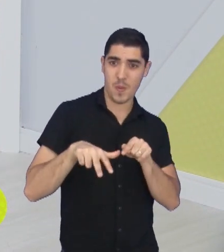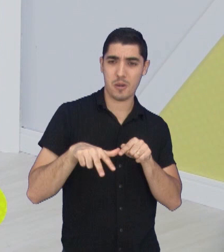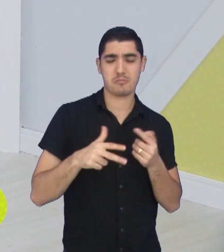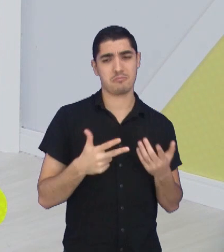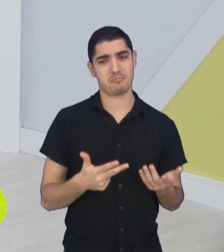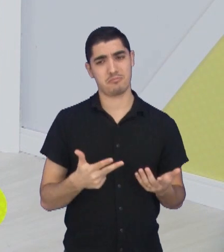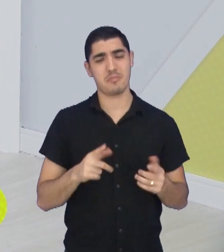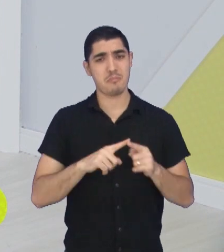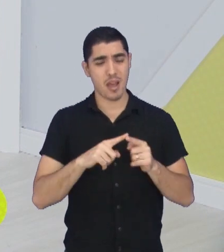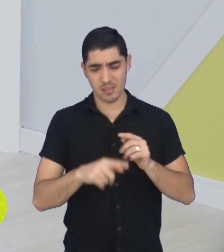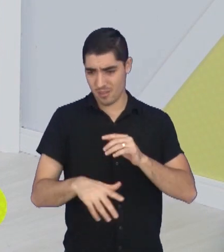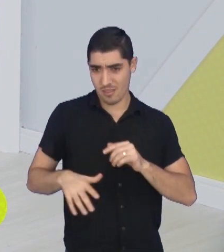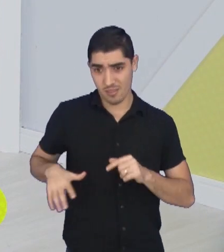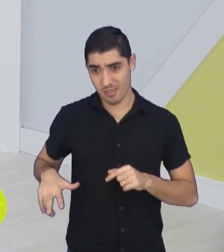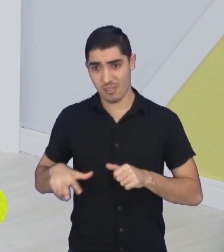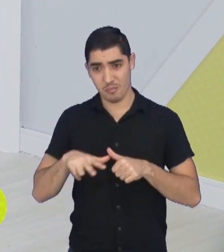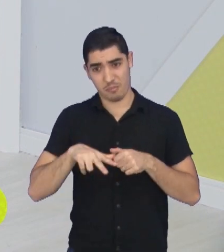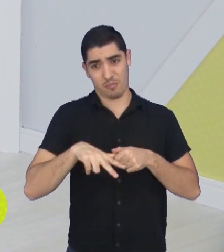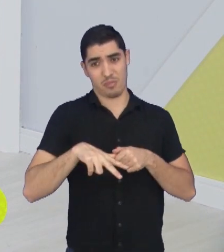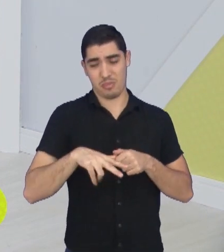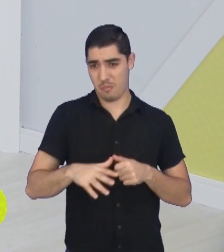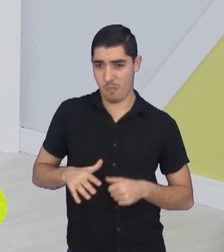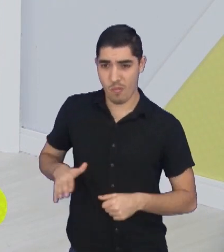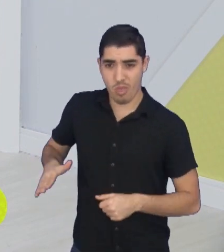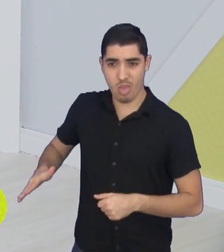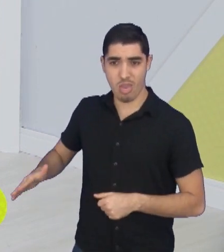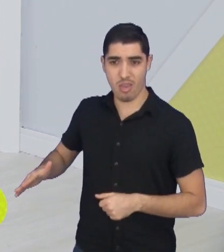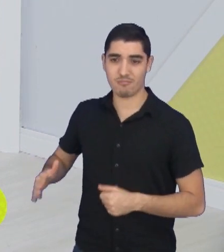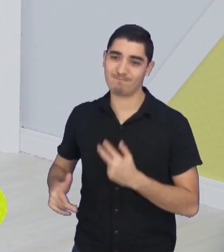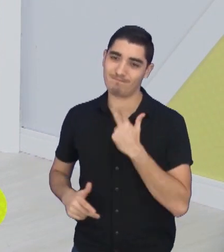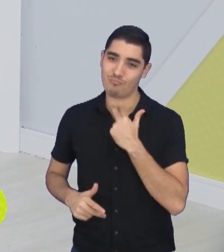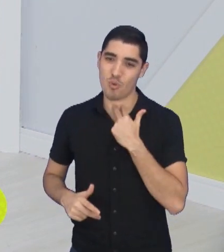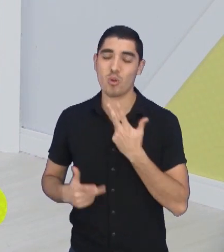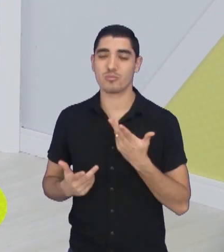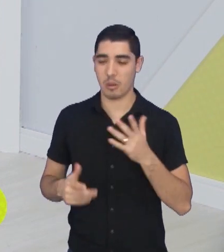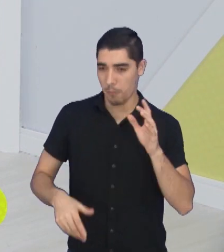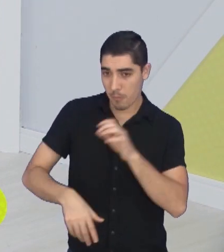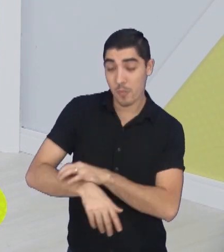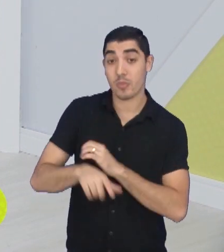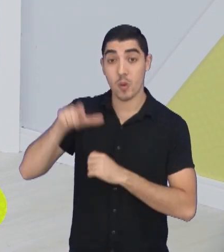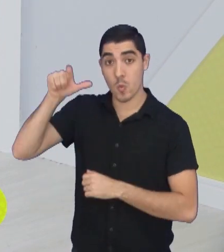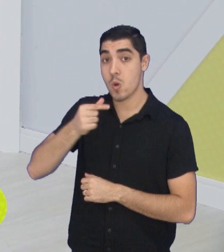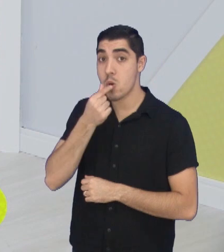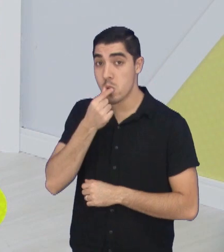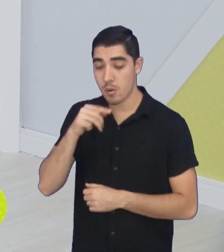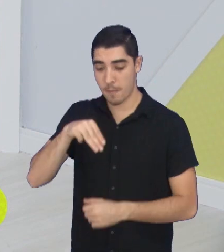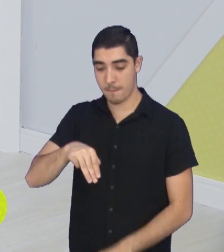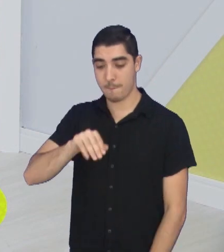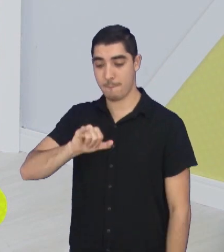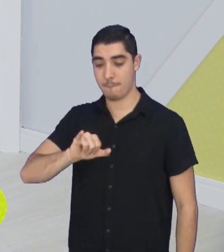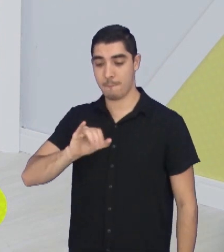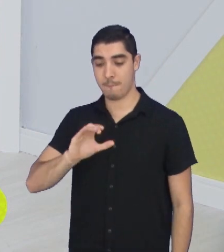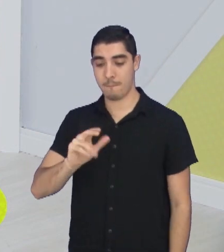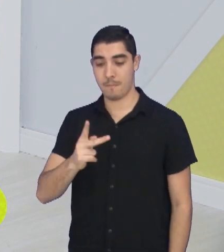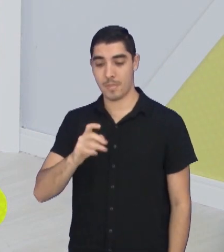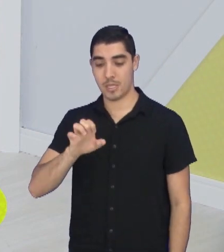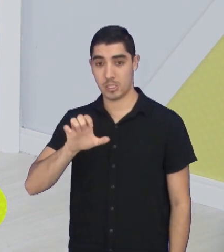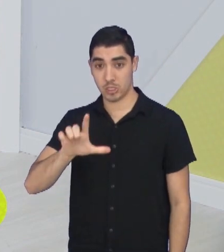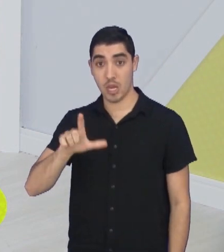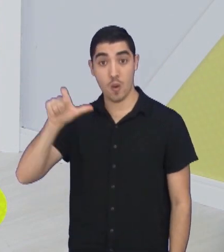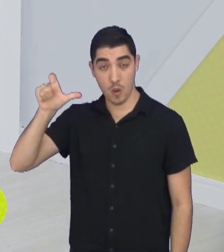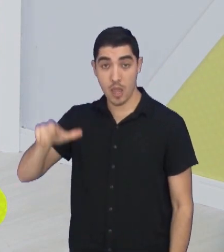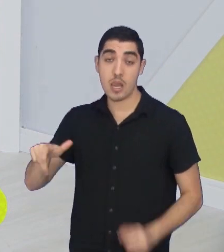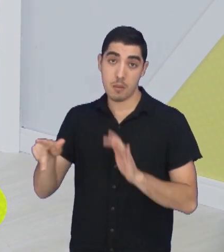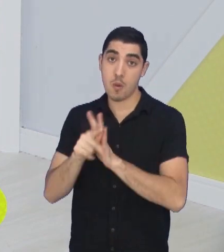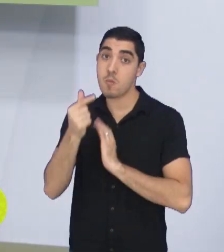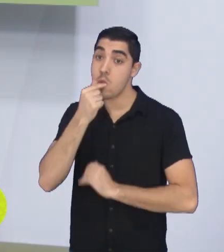mas estava com o braço meio esticado, né, Brunão? E fica meio difícil. A arbitragem do Michel Jean Bonneau, árbitro internacional, ele é brasileiro, mas é um árbitro